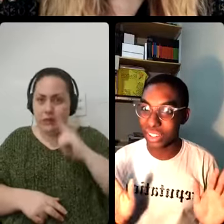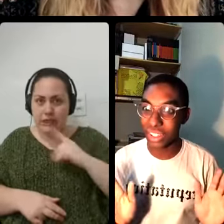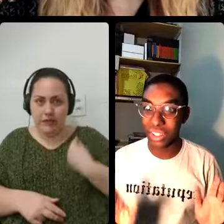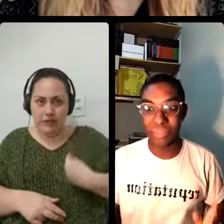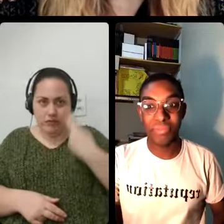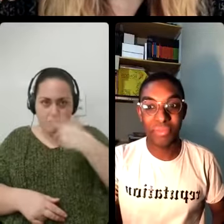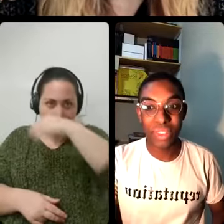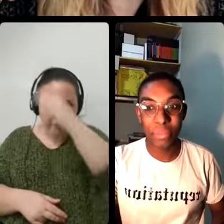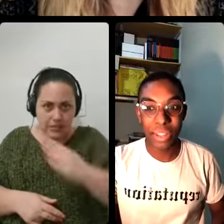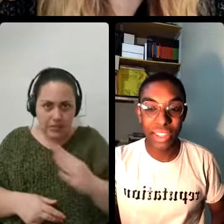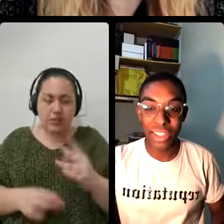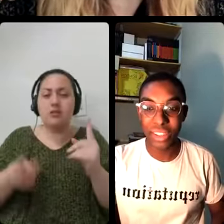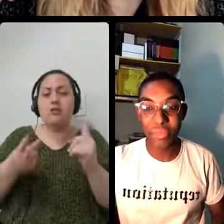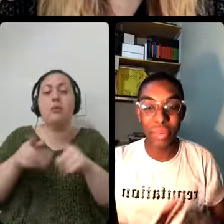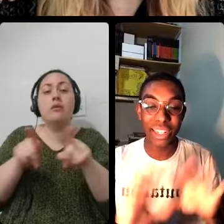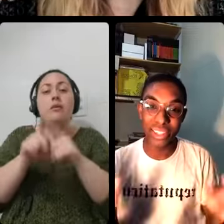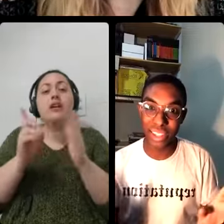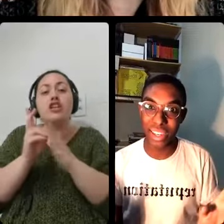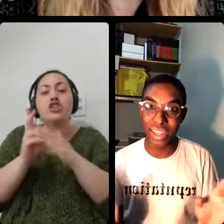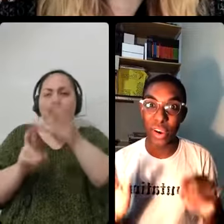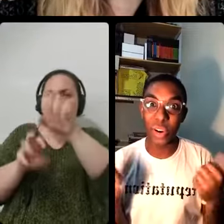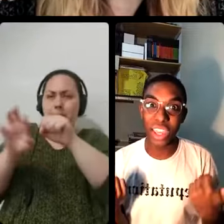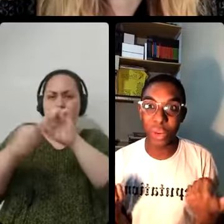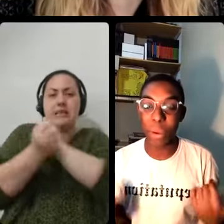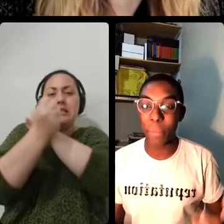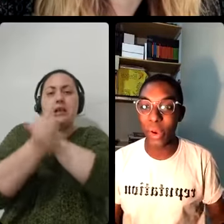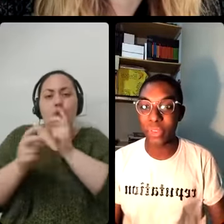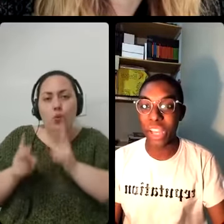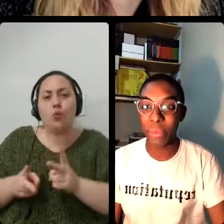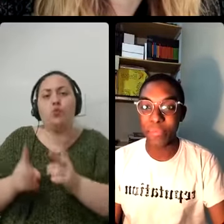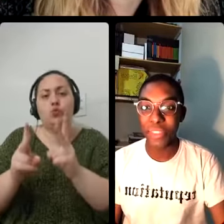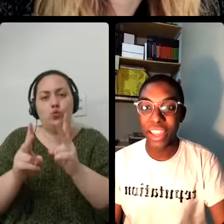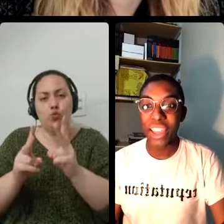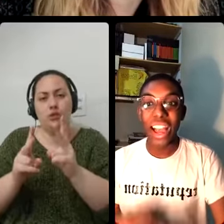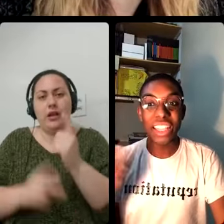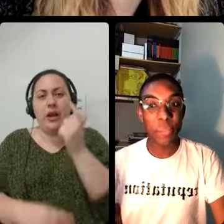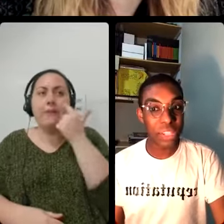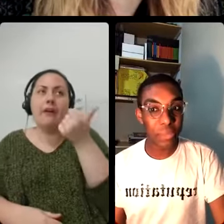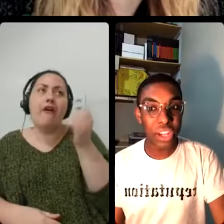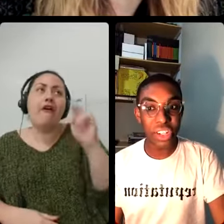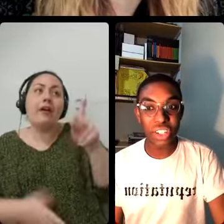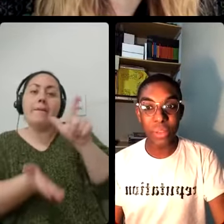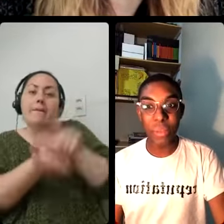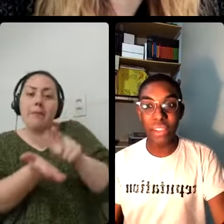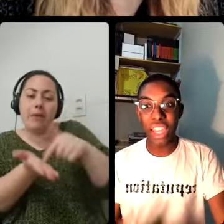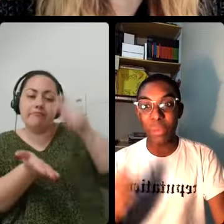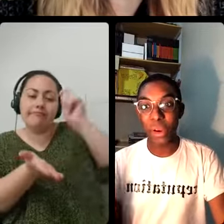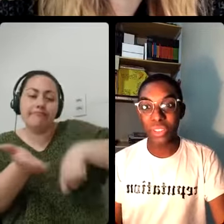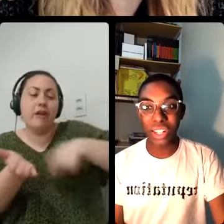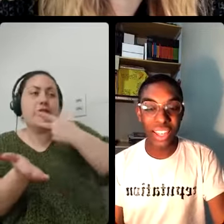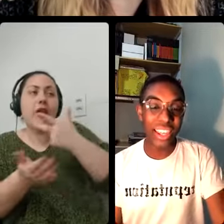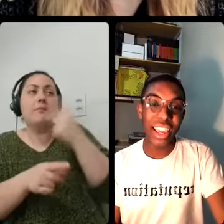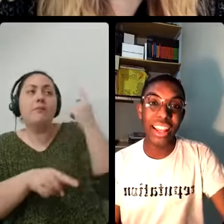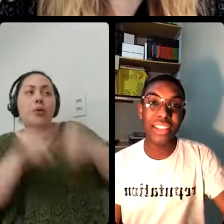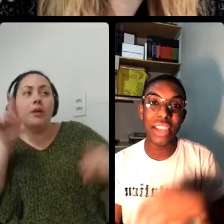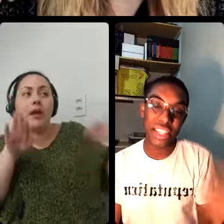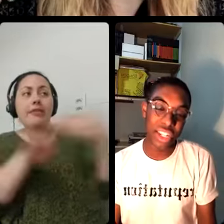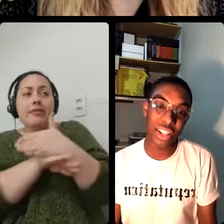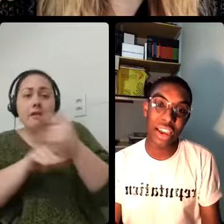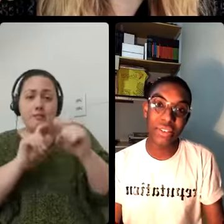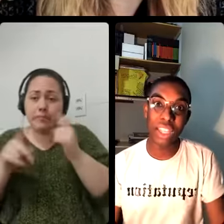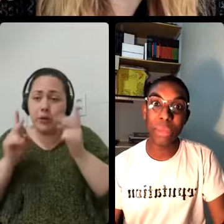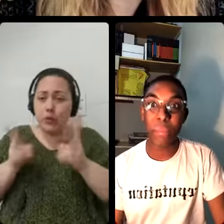coisa que parecia ok no papel, sabe? Aí depois também a gente também tem uma outra lei, que é a lei